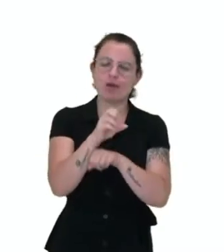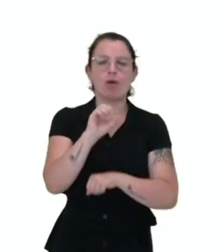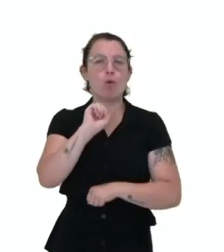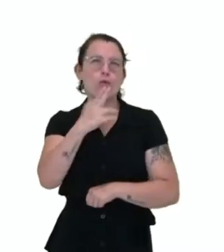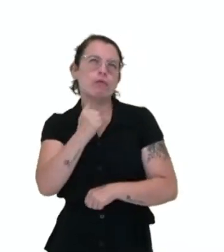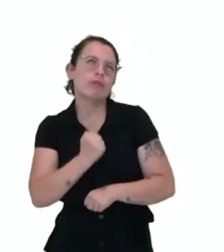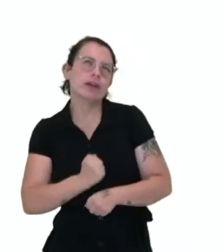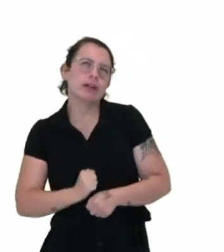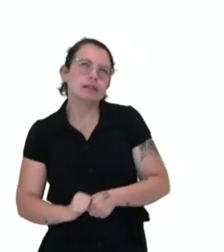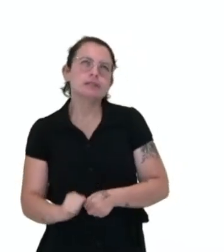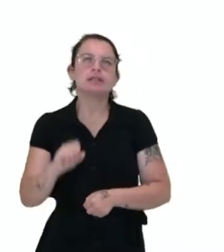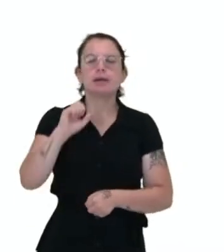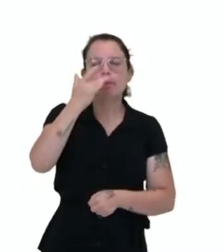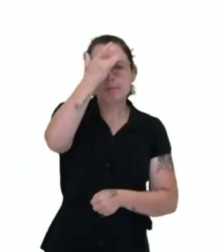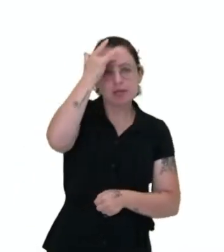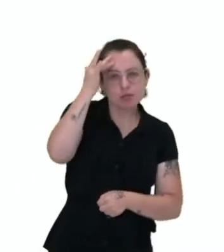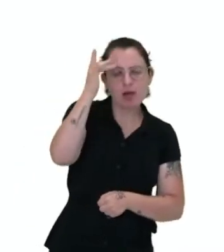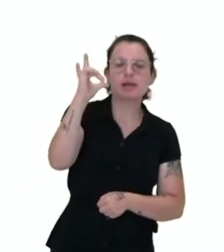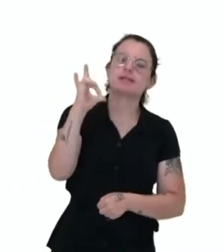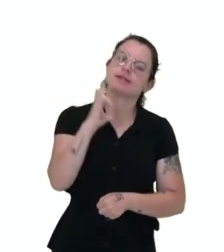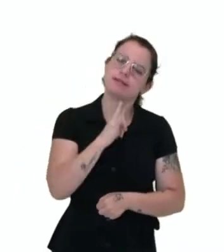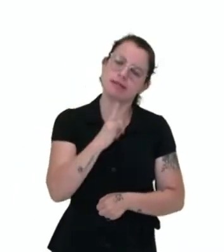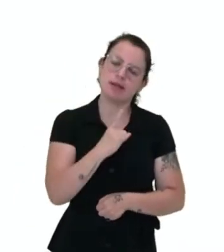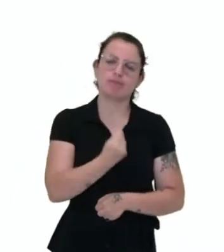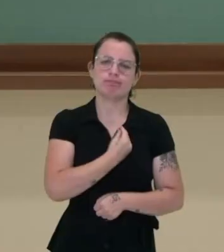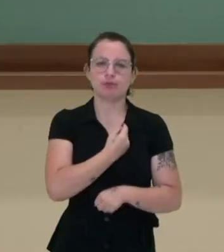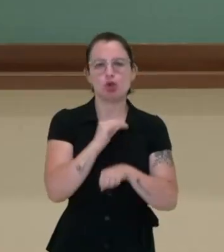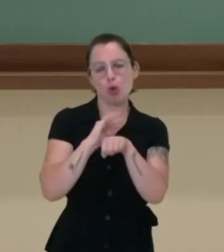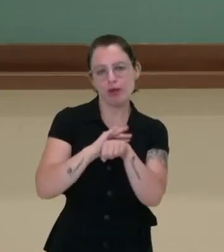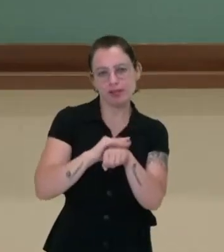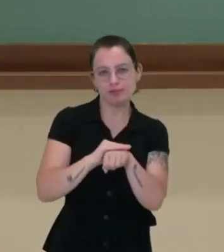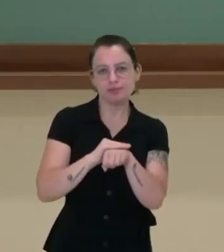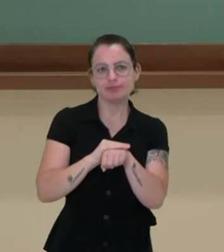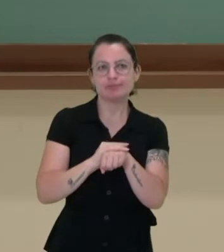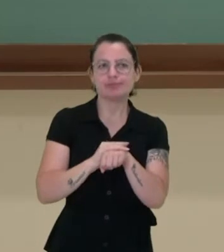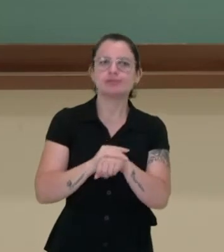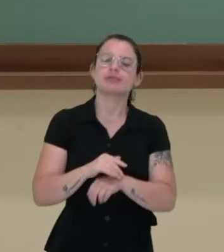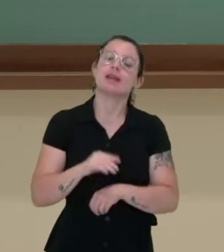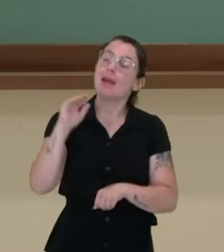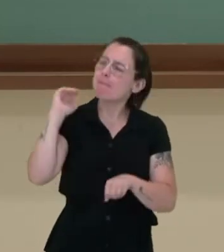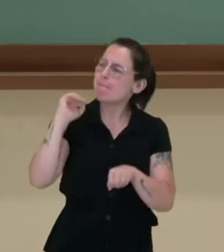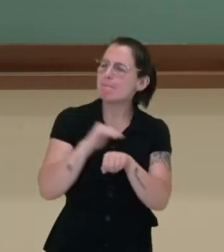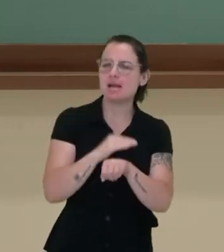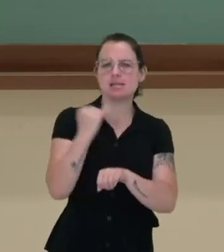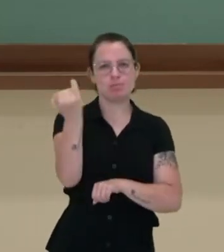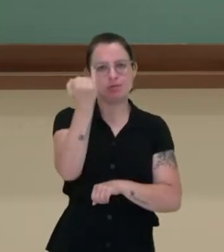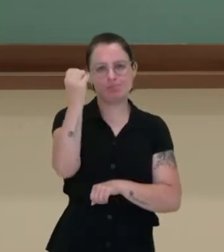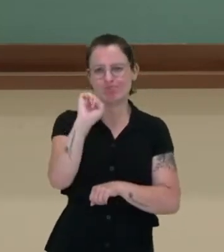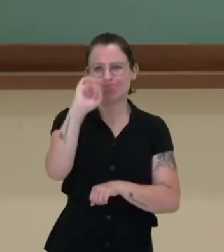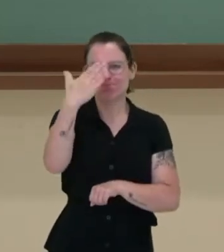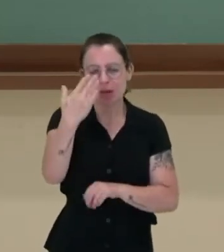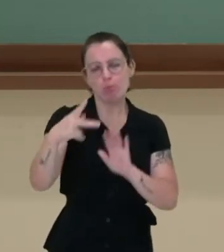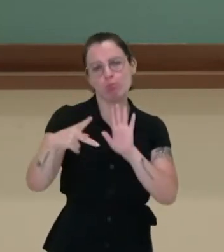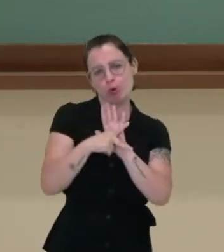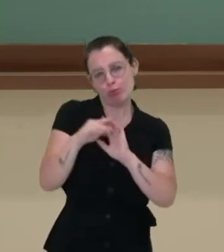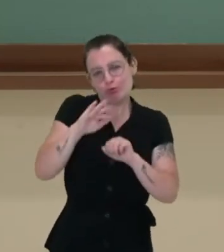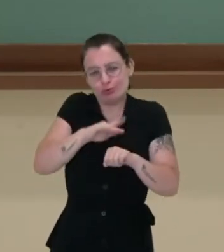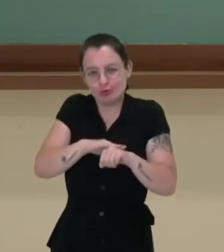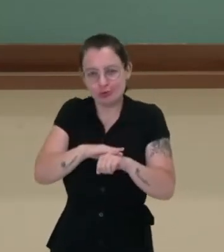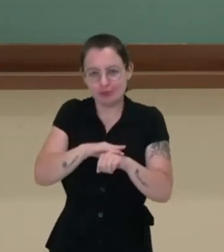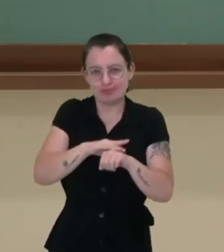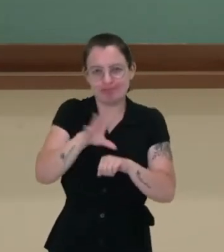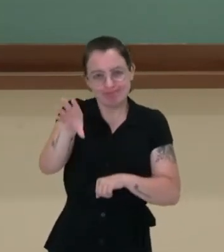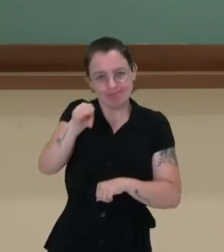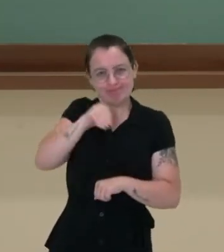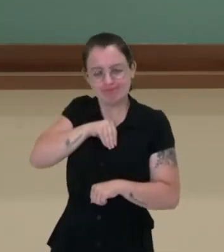fezes das pessoas que estavam doentes. Então, essa é a principal causa da